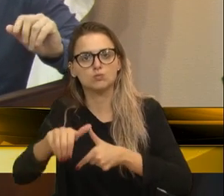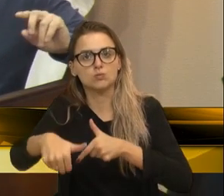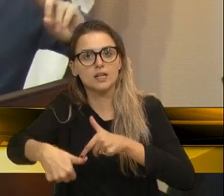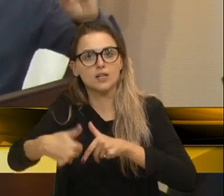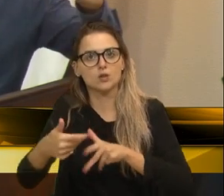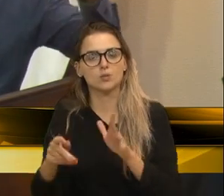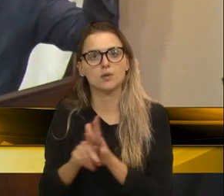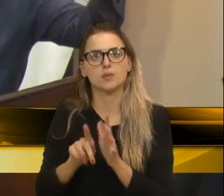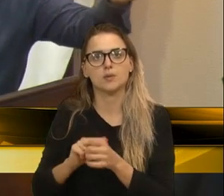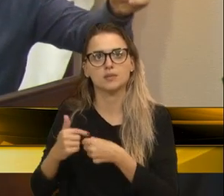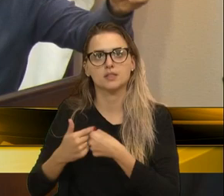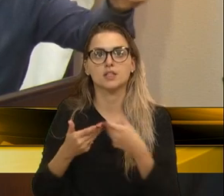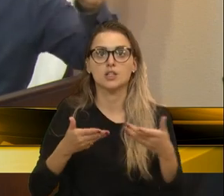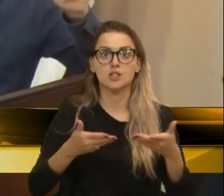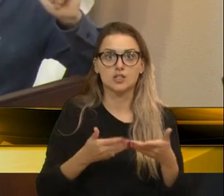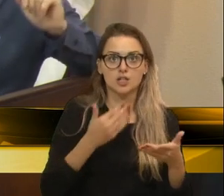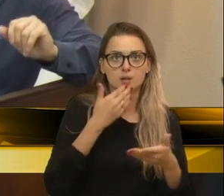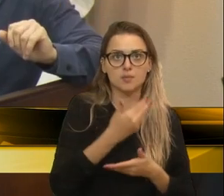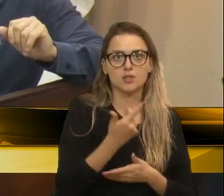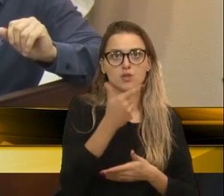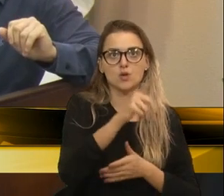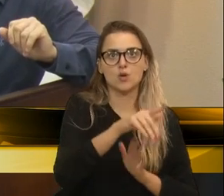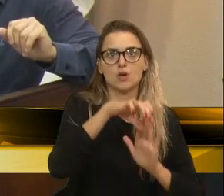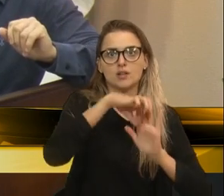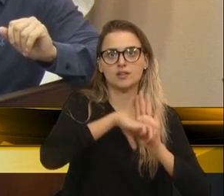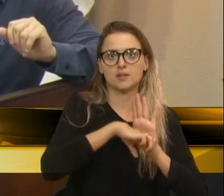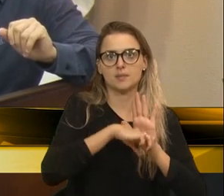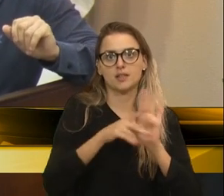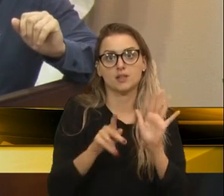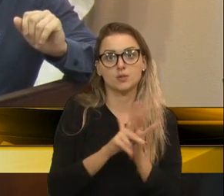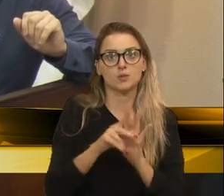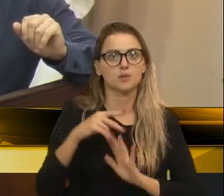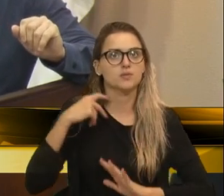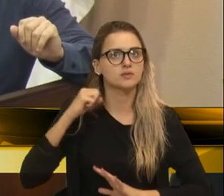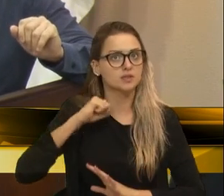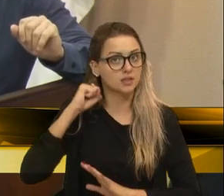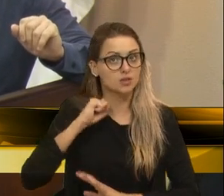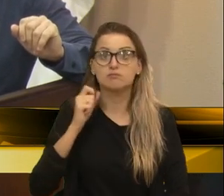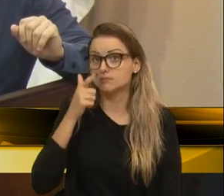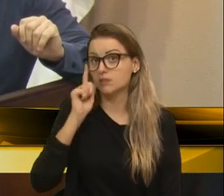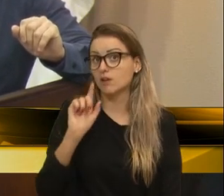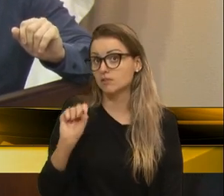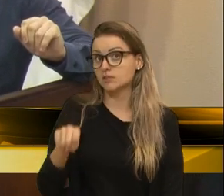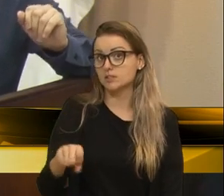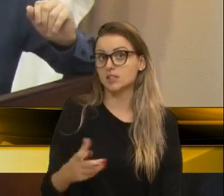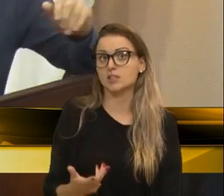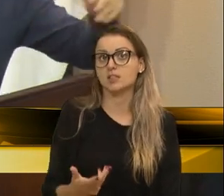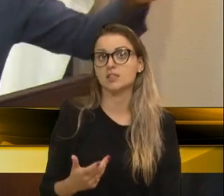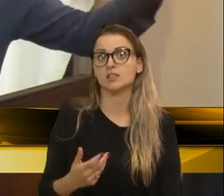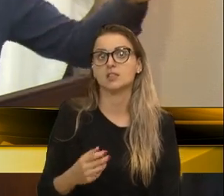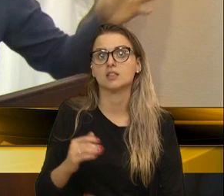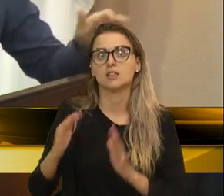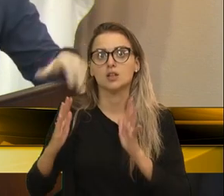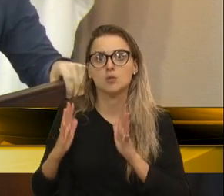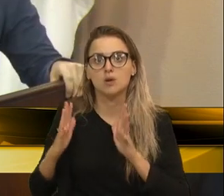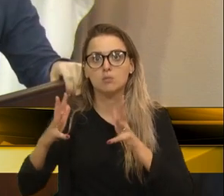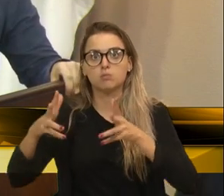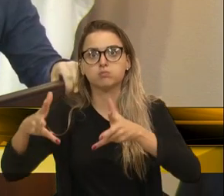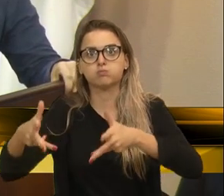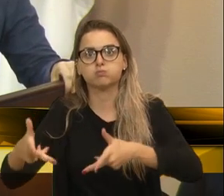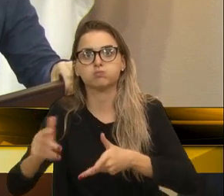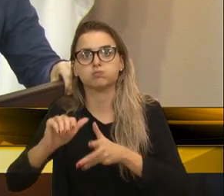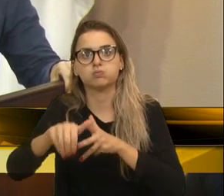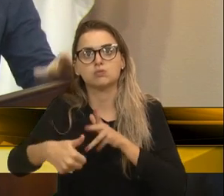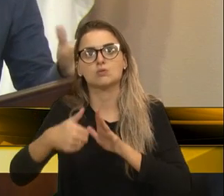mil, ele já foi pedir agora outra emenda do senador. E vai conseguir. Uma patrola para o município, uma